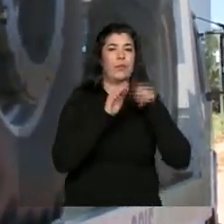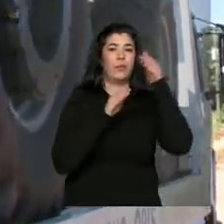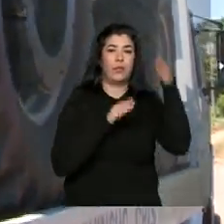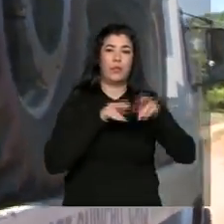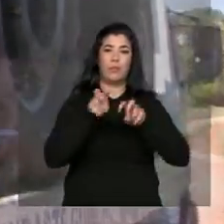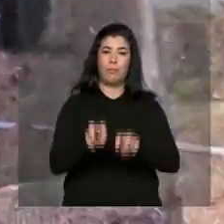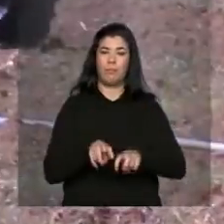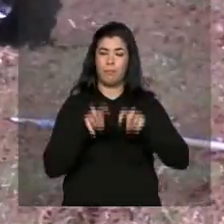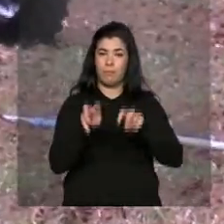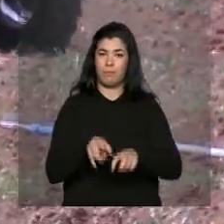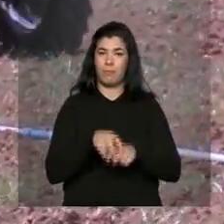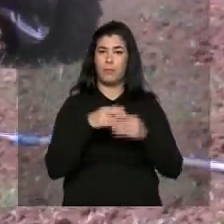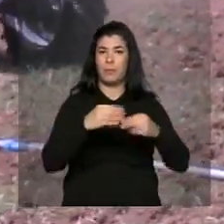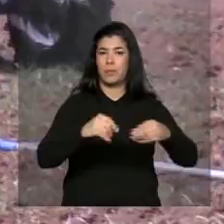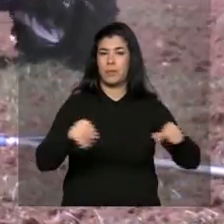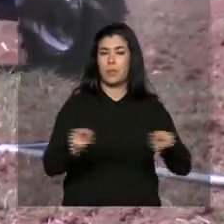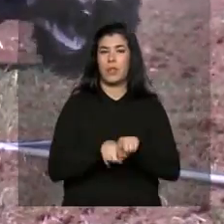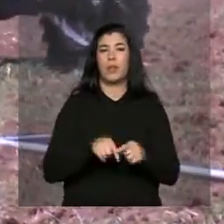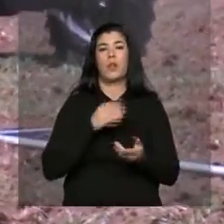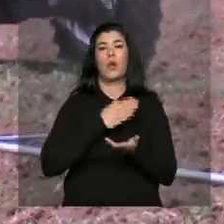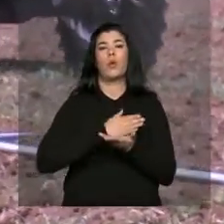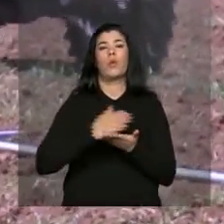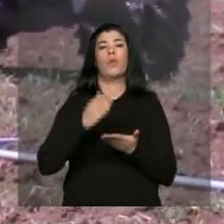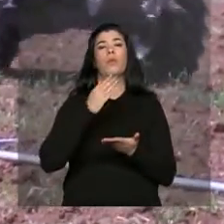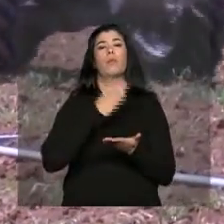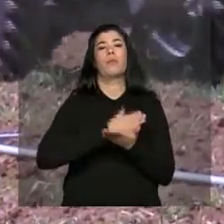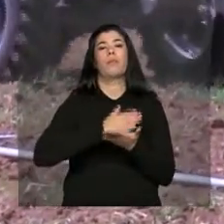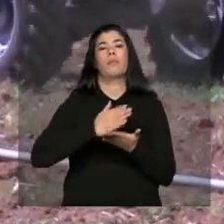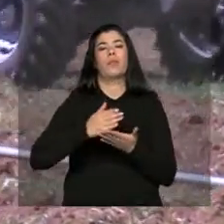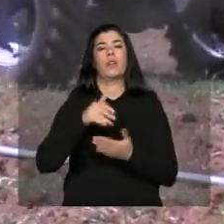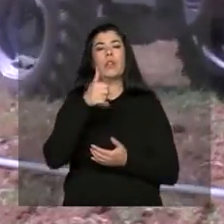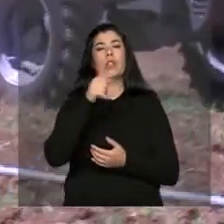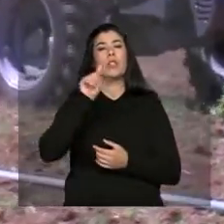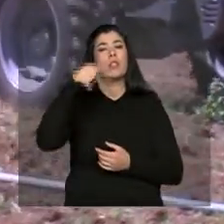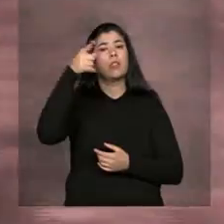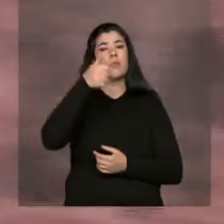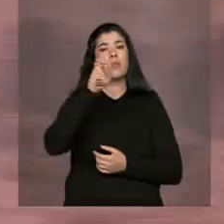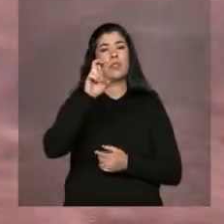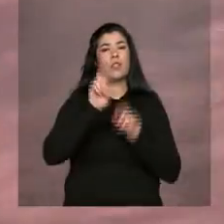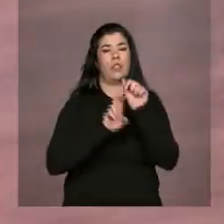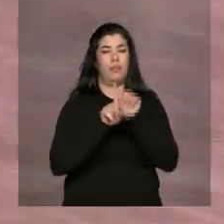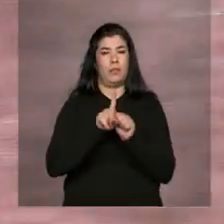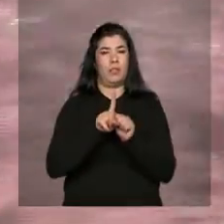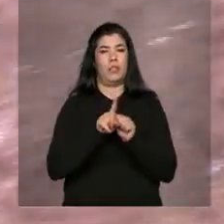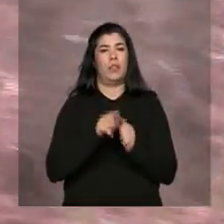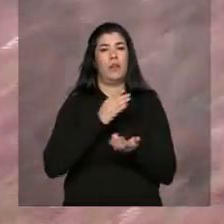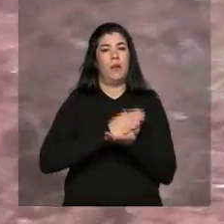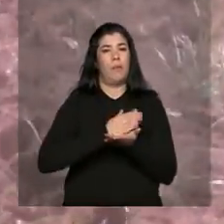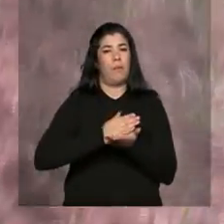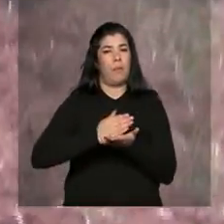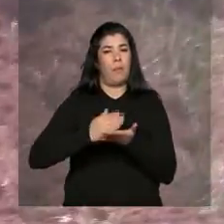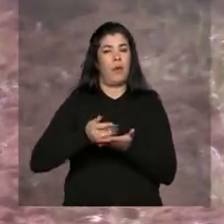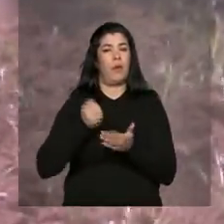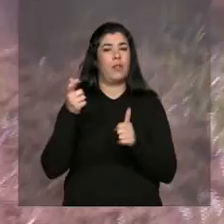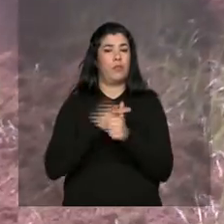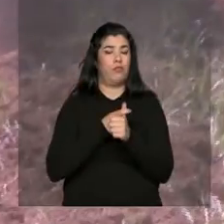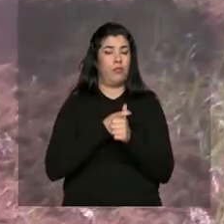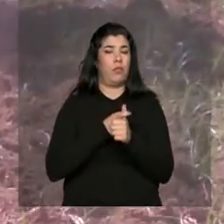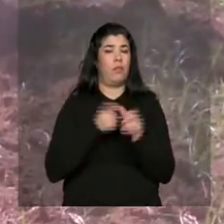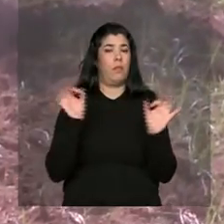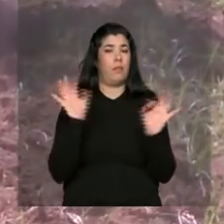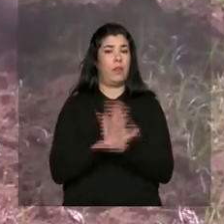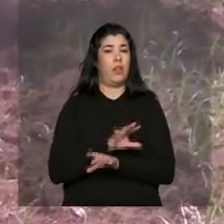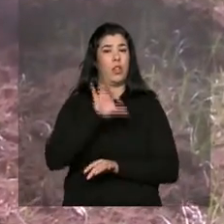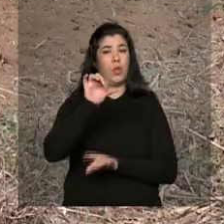trabalho do campo, mas só começa a pagar depois de mais de 15 meses. O financiamento só vai ser quitado depois